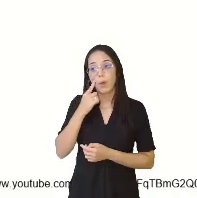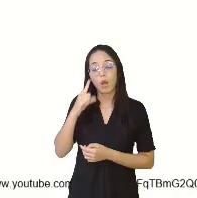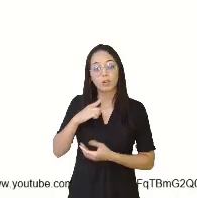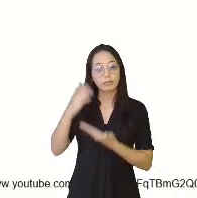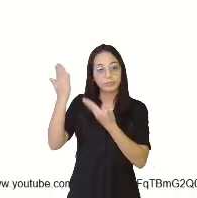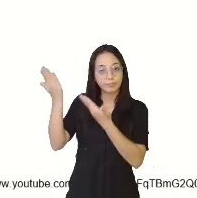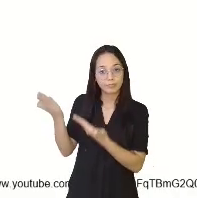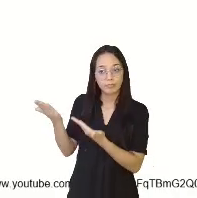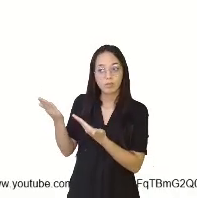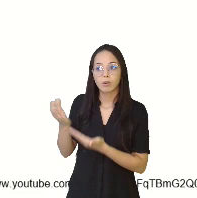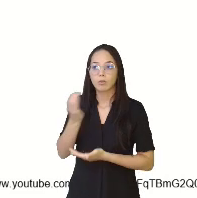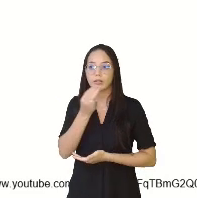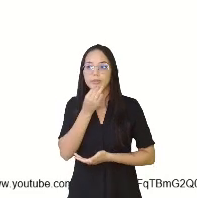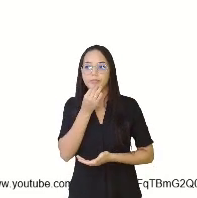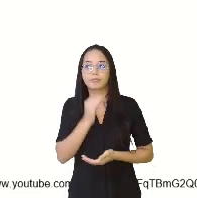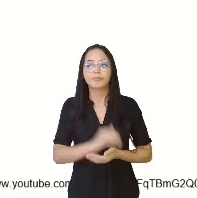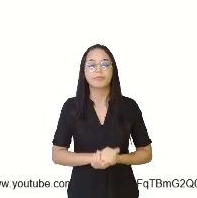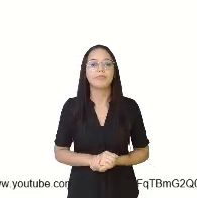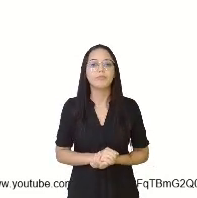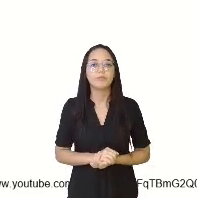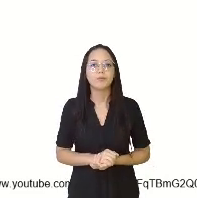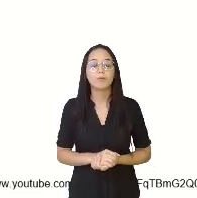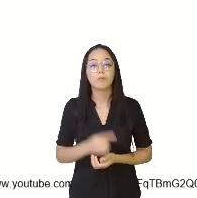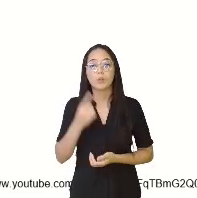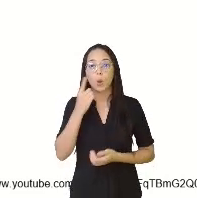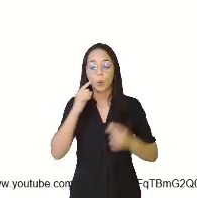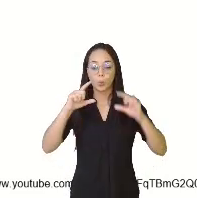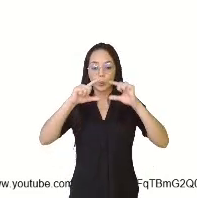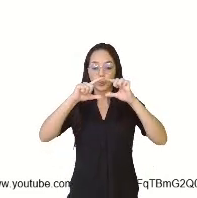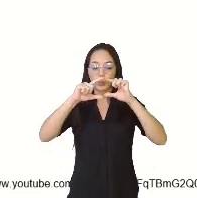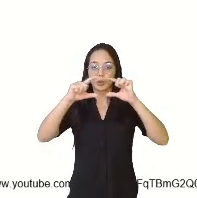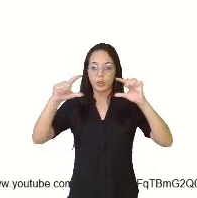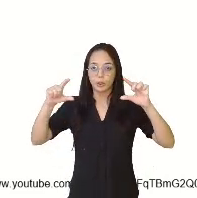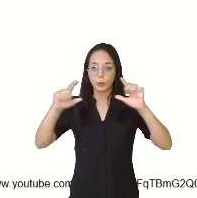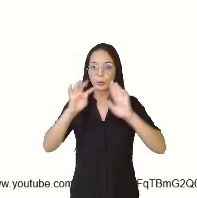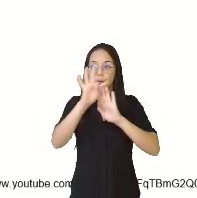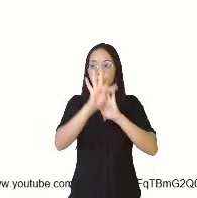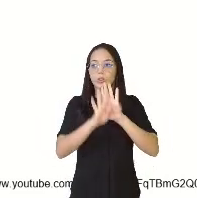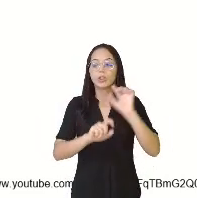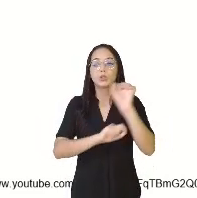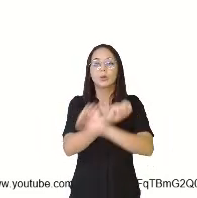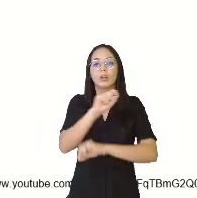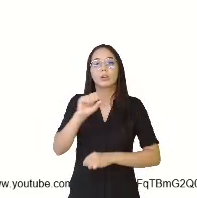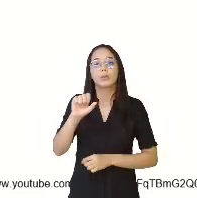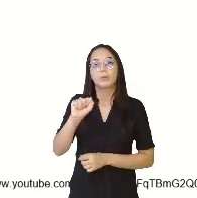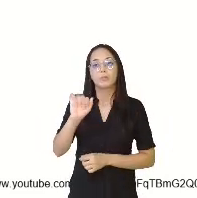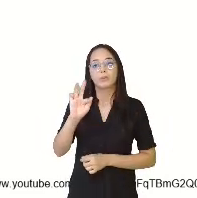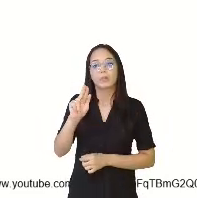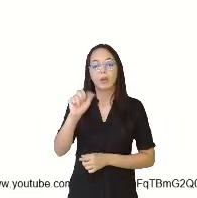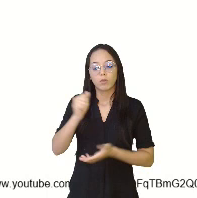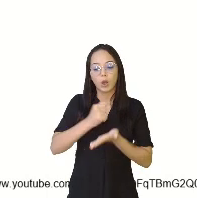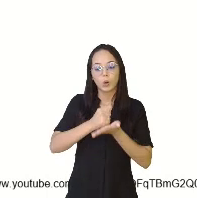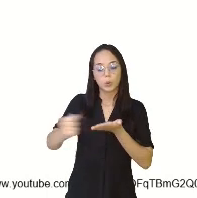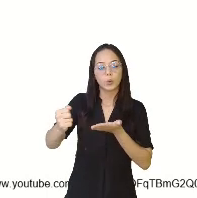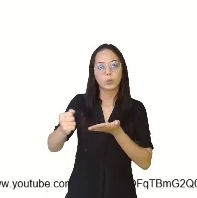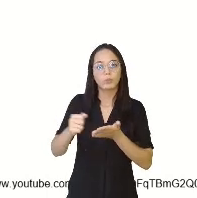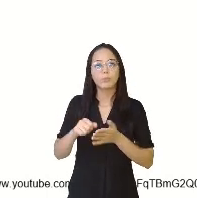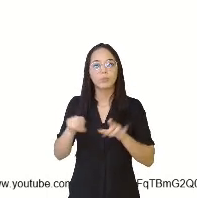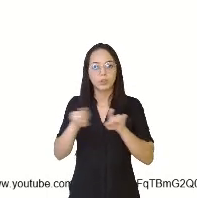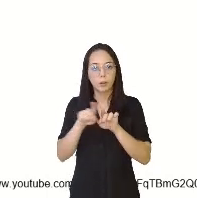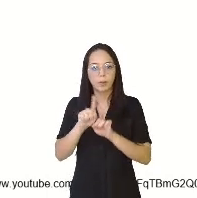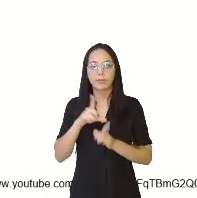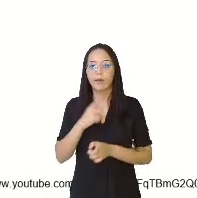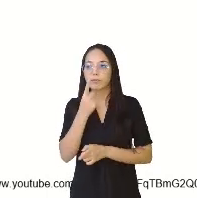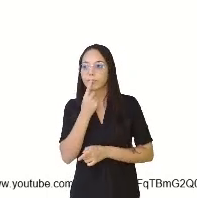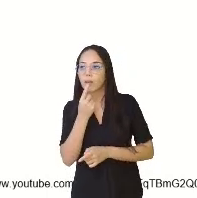falei. Tá certo? Observa aí, o título desse texto dramático é A Fuga. Se você observar em vermelho, nós temos a palavra